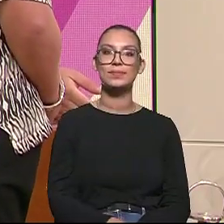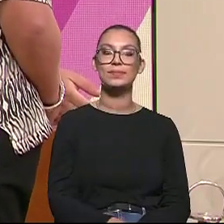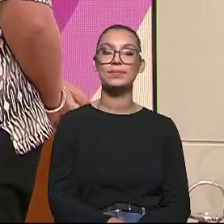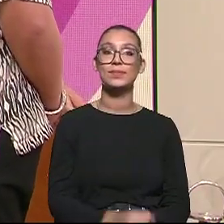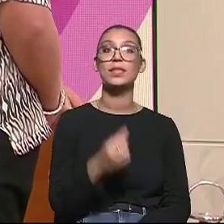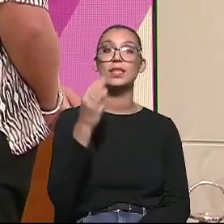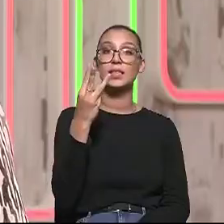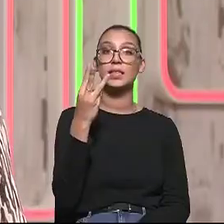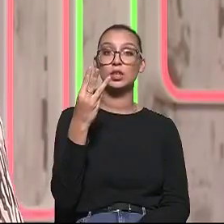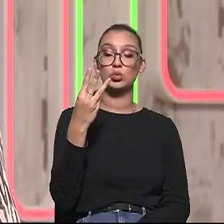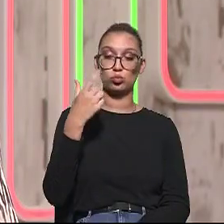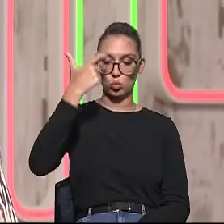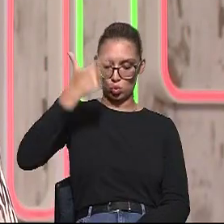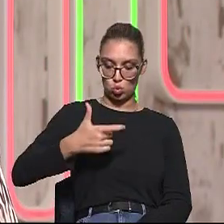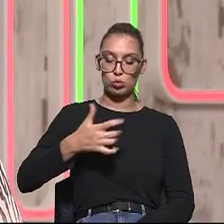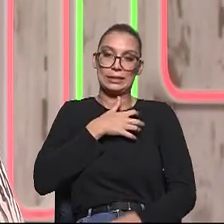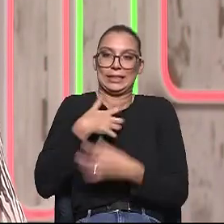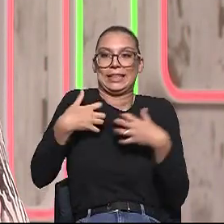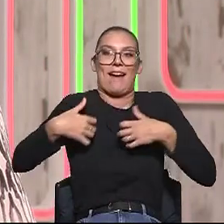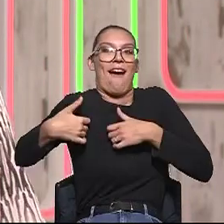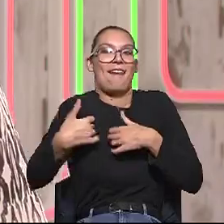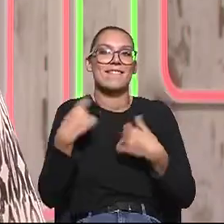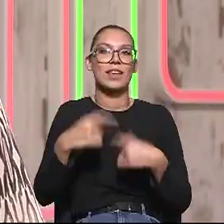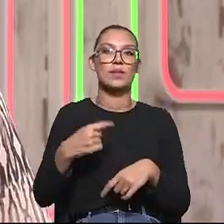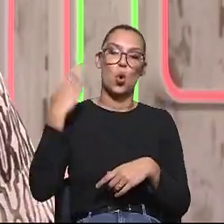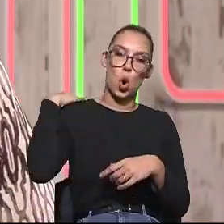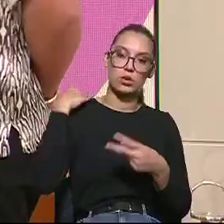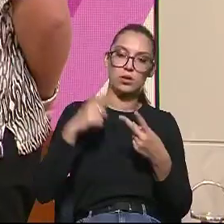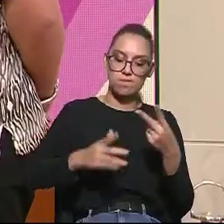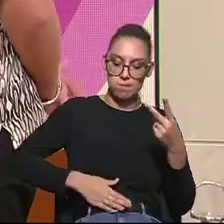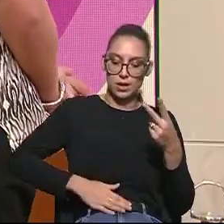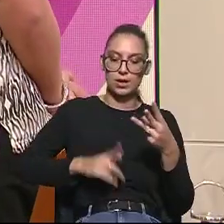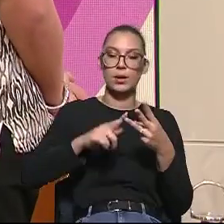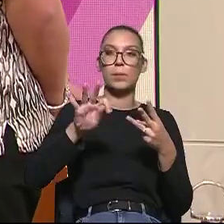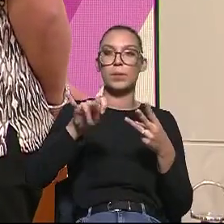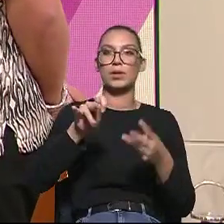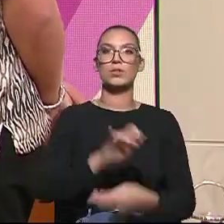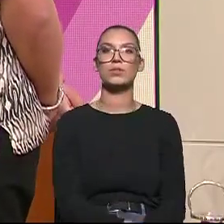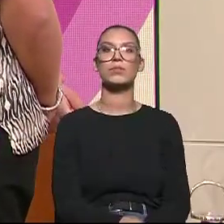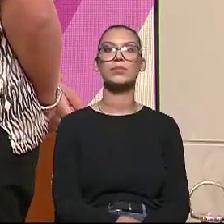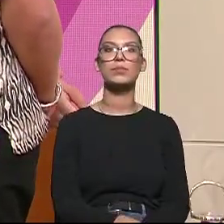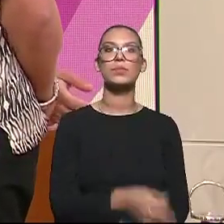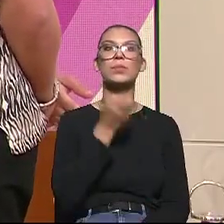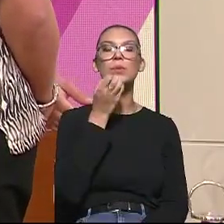3 sítios do corpo onde tenhas cócegas. Costas, barriga e pés. Muito bem.